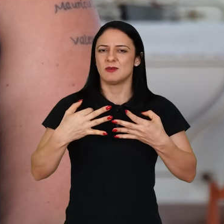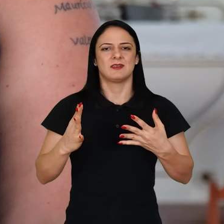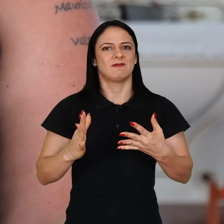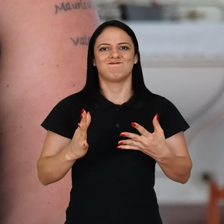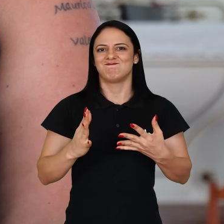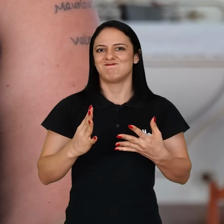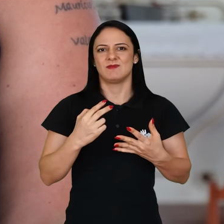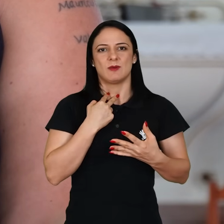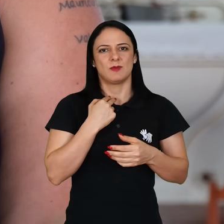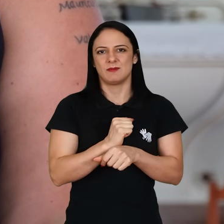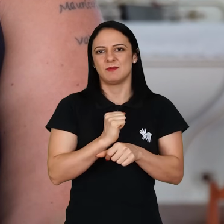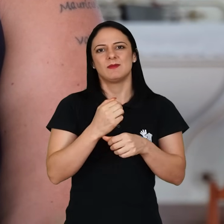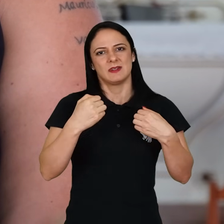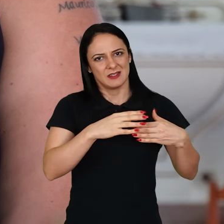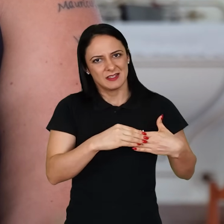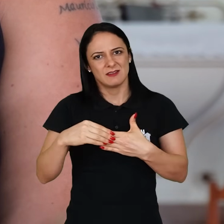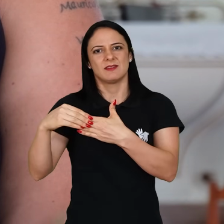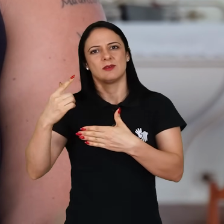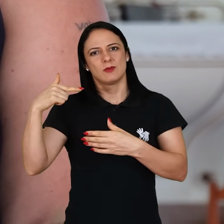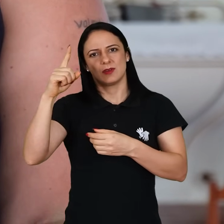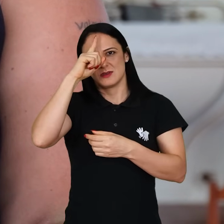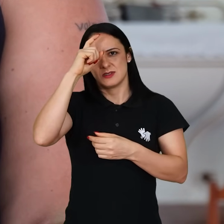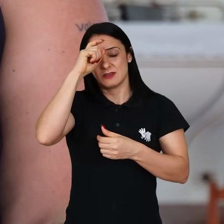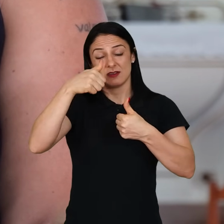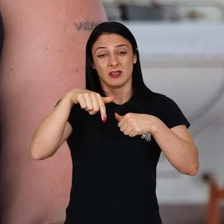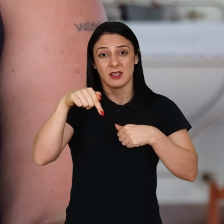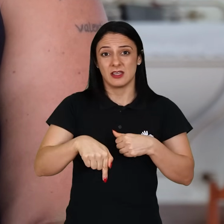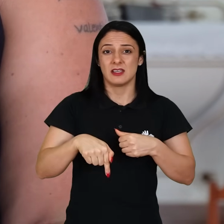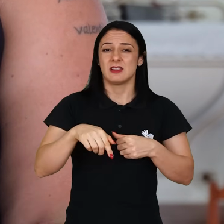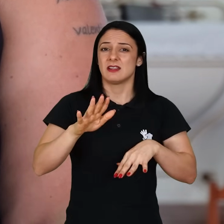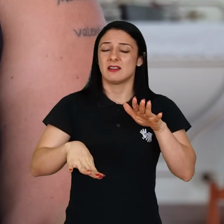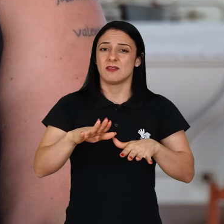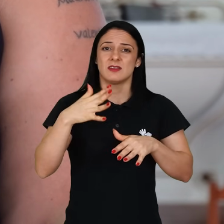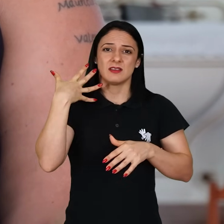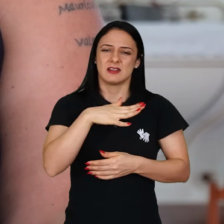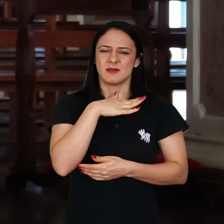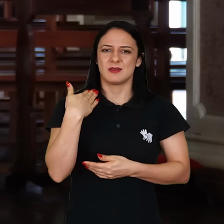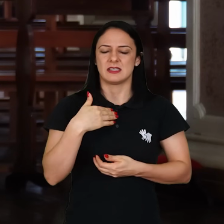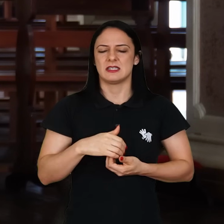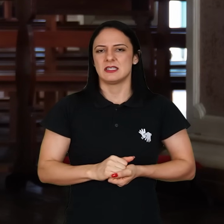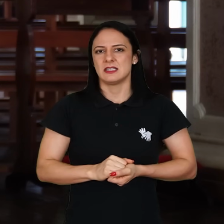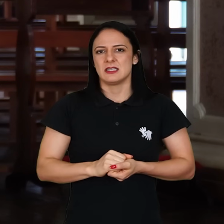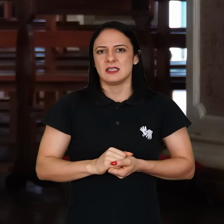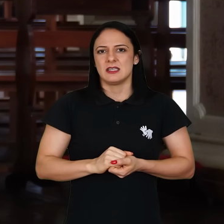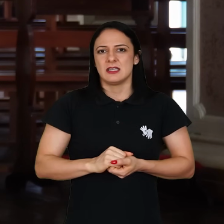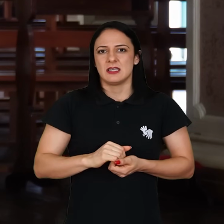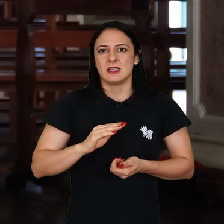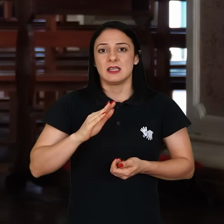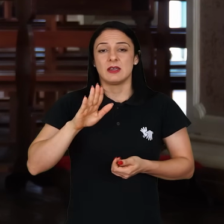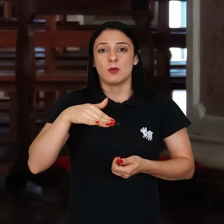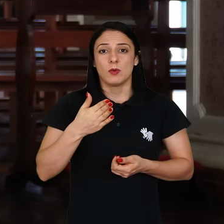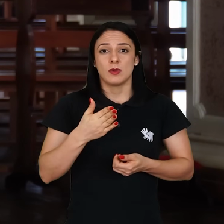Vamos transferir o Maurício. Se eu continuar com ele aqui, qual é o risco de perder ele? Aí, quando ele foi